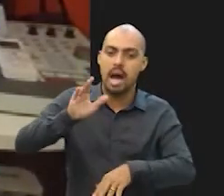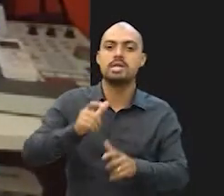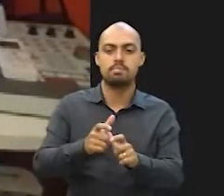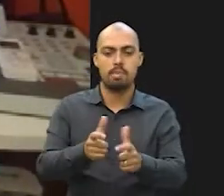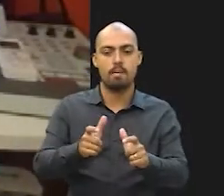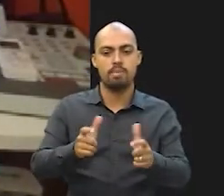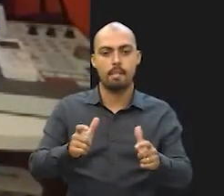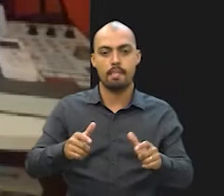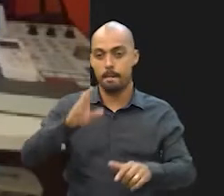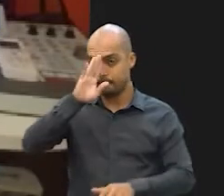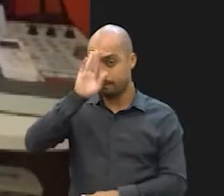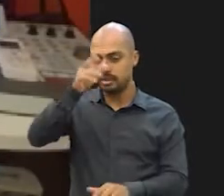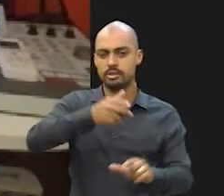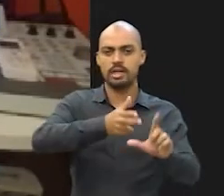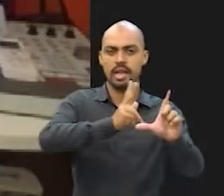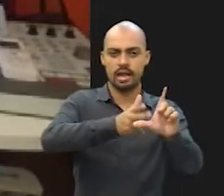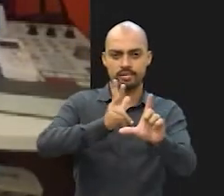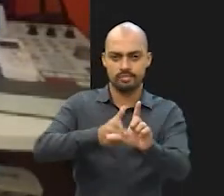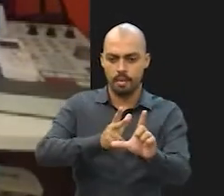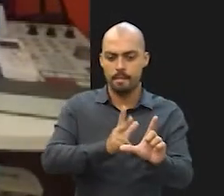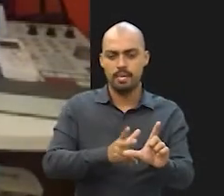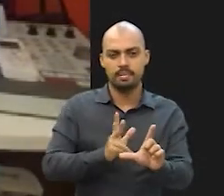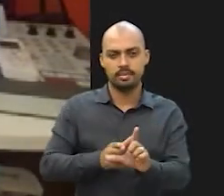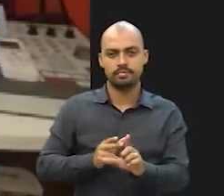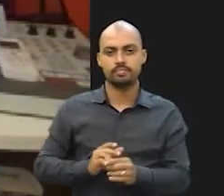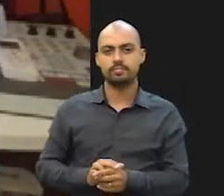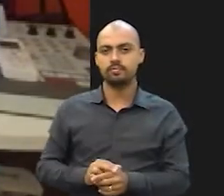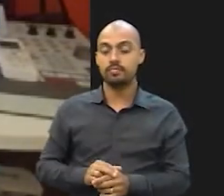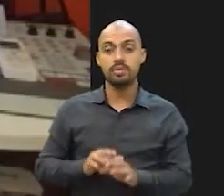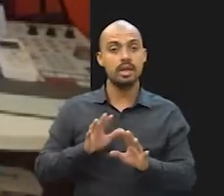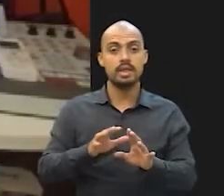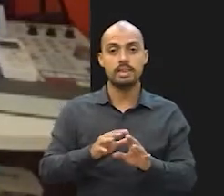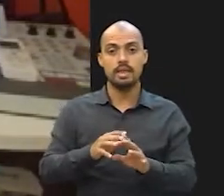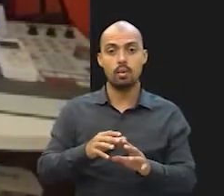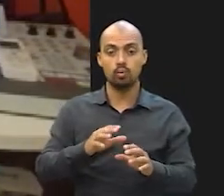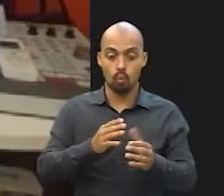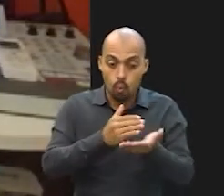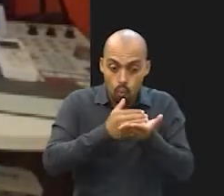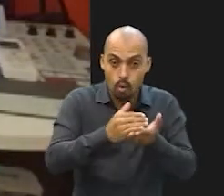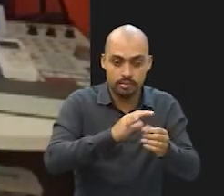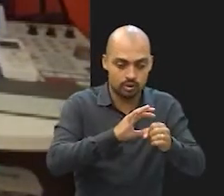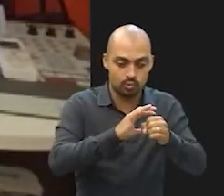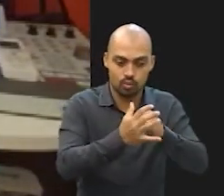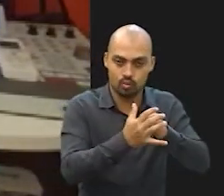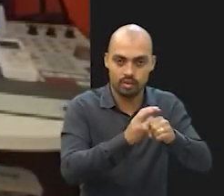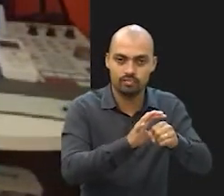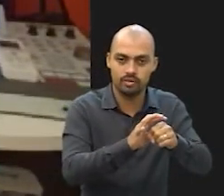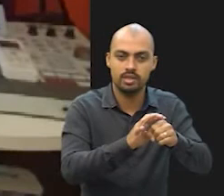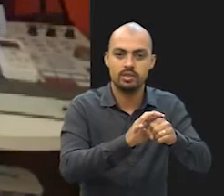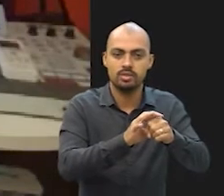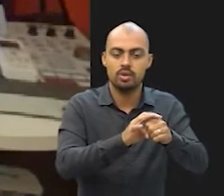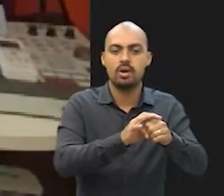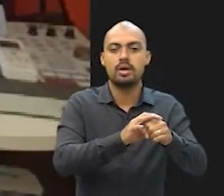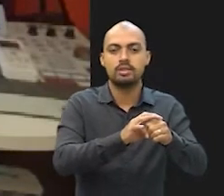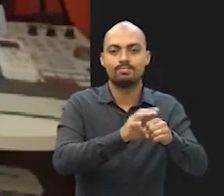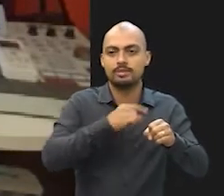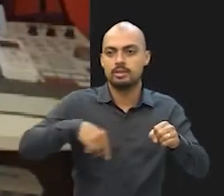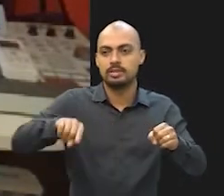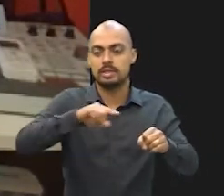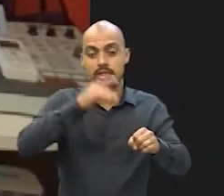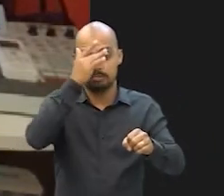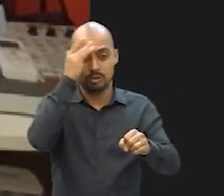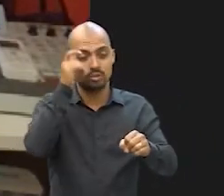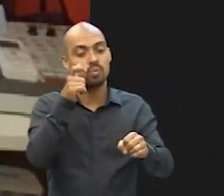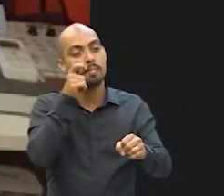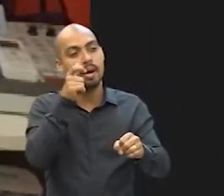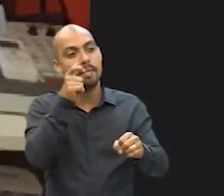né? Principalmente as lives, né? As lives, no primeiro impacto da pandemia sobre a gente, acredito